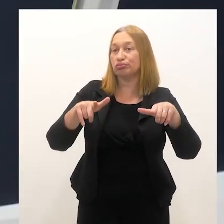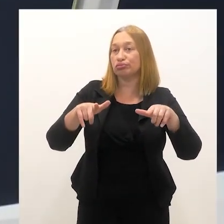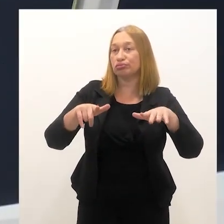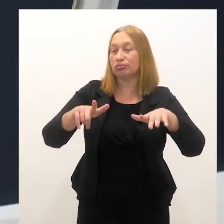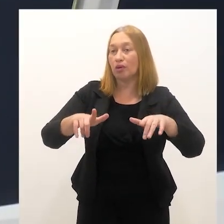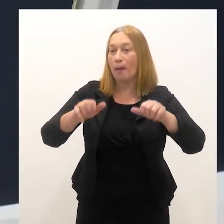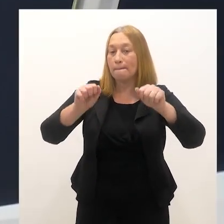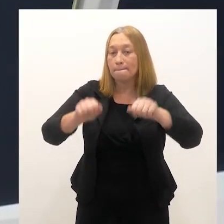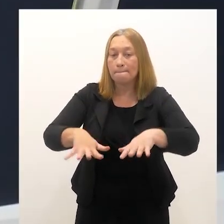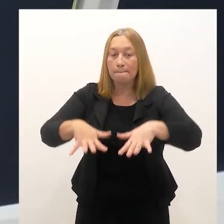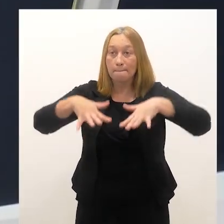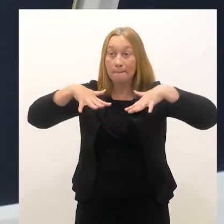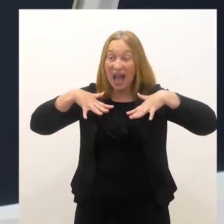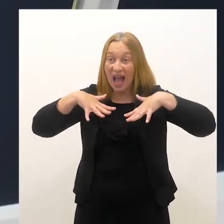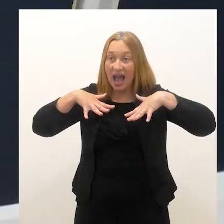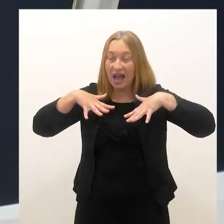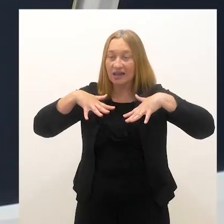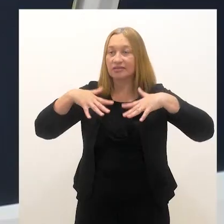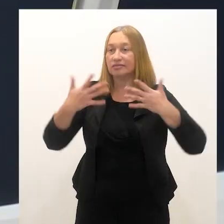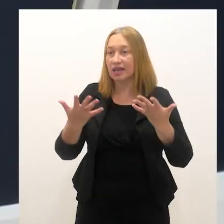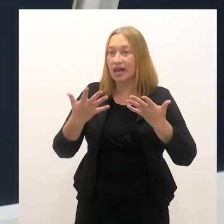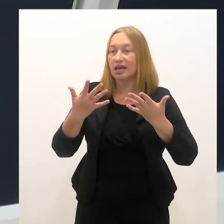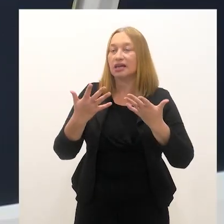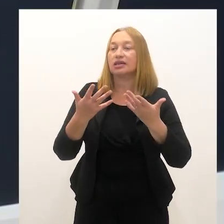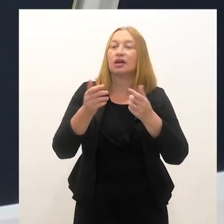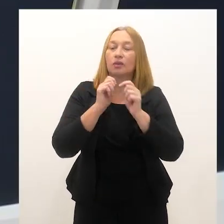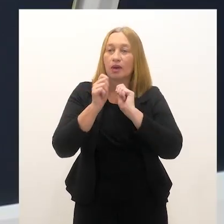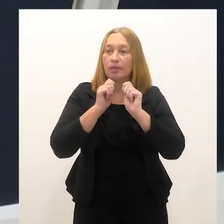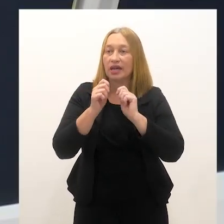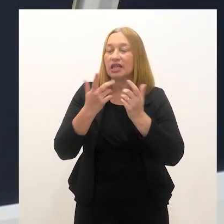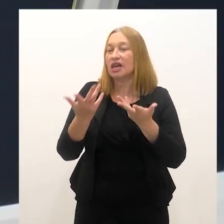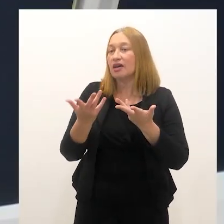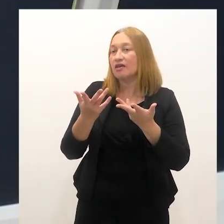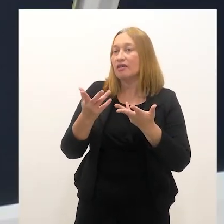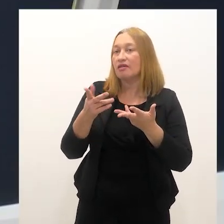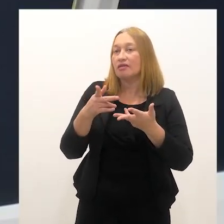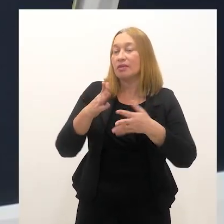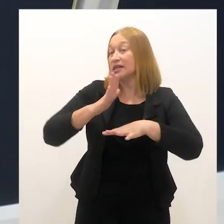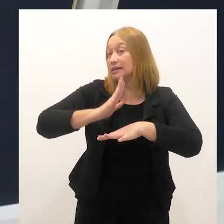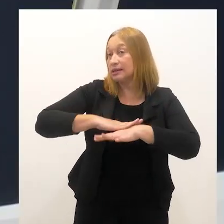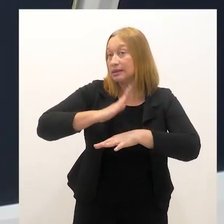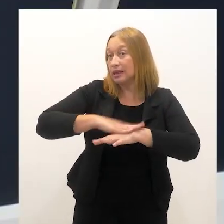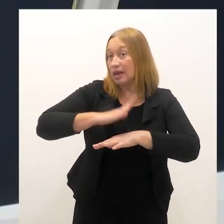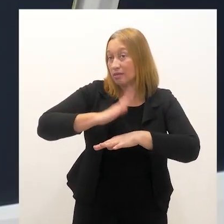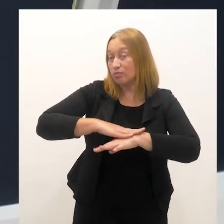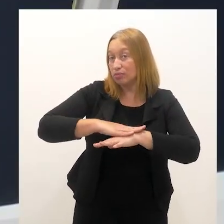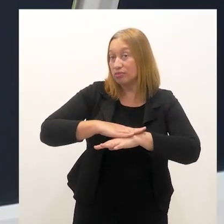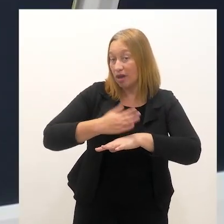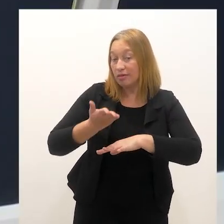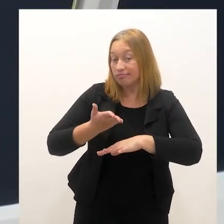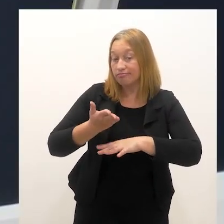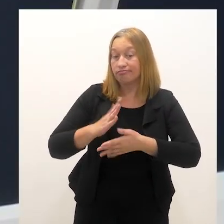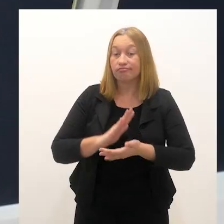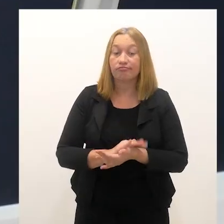ali para divertir, para, enfim, fazer com que as pessoas passassem aquele tempo